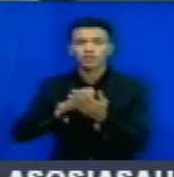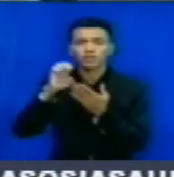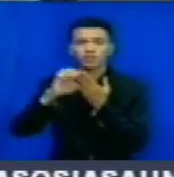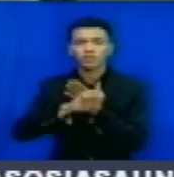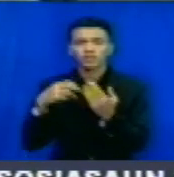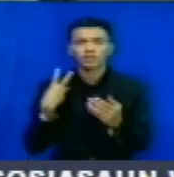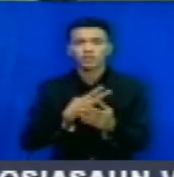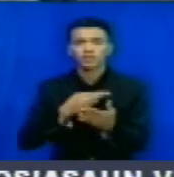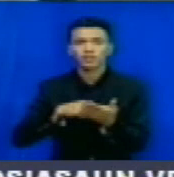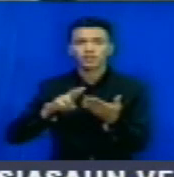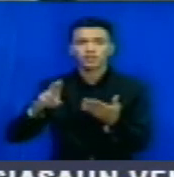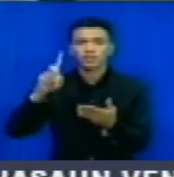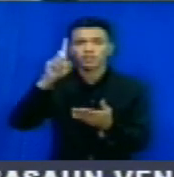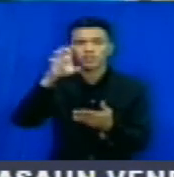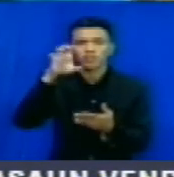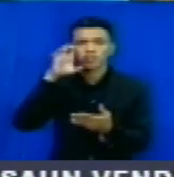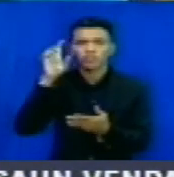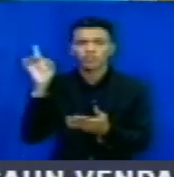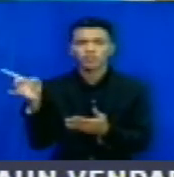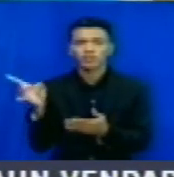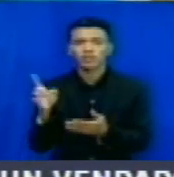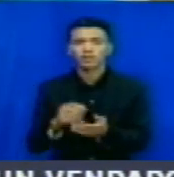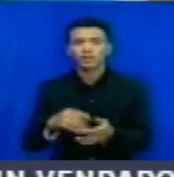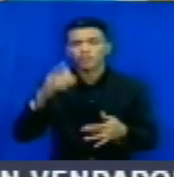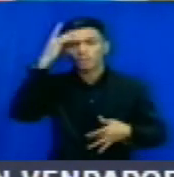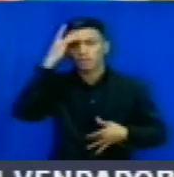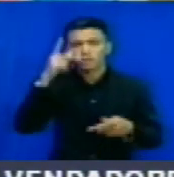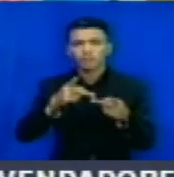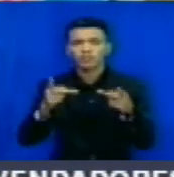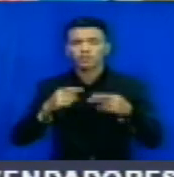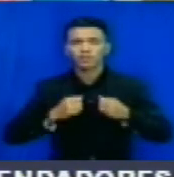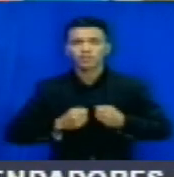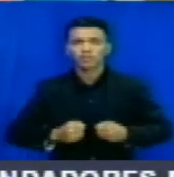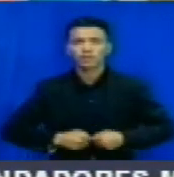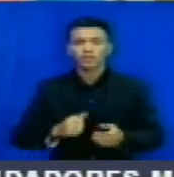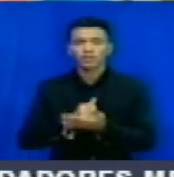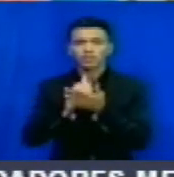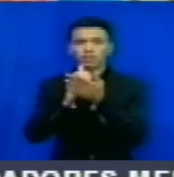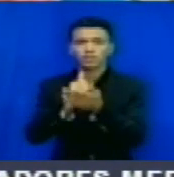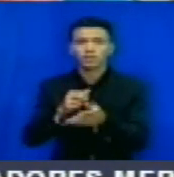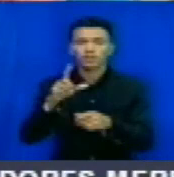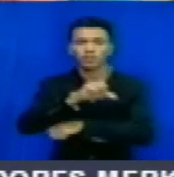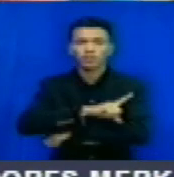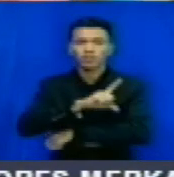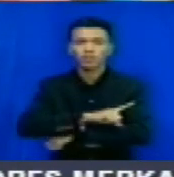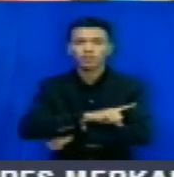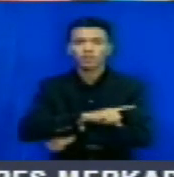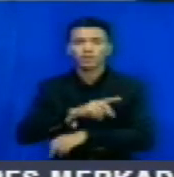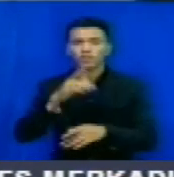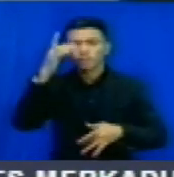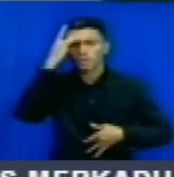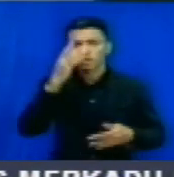registro 180. Mora sirac nebe centro saúde na atende. Cada loron sira transfere paciente na